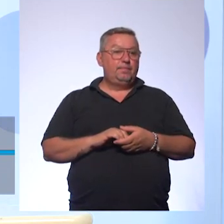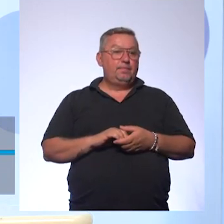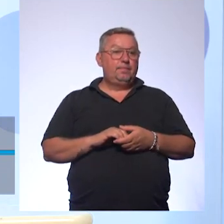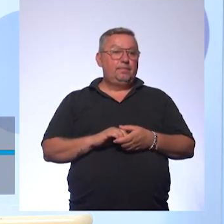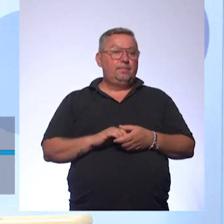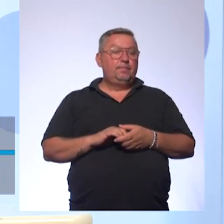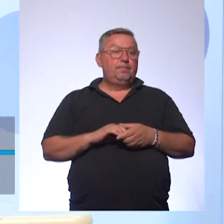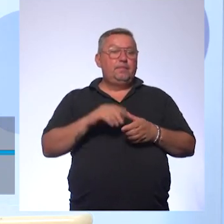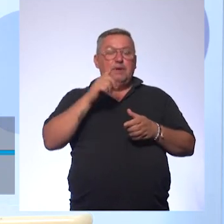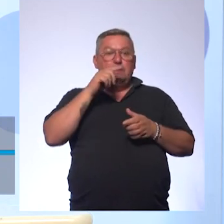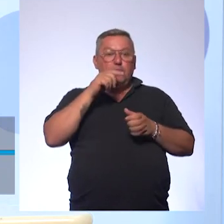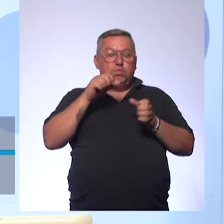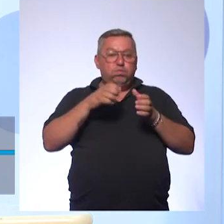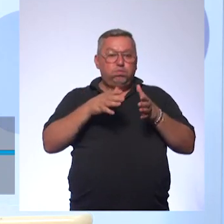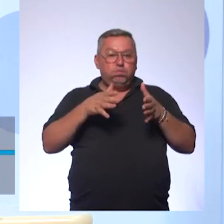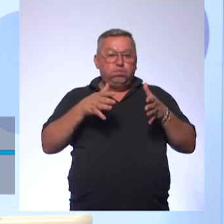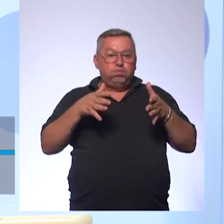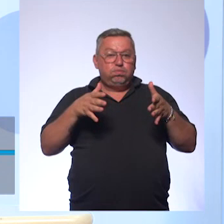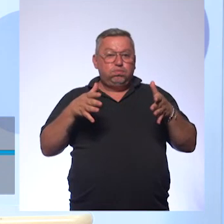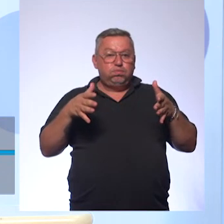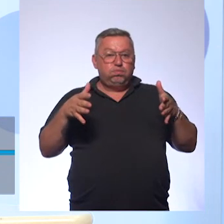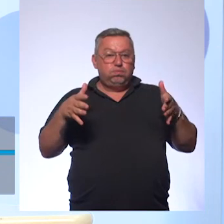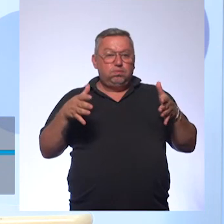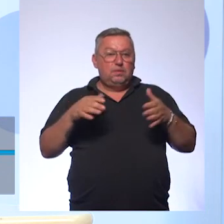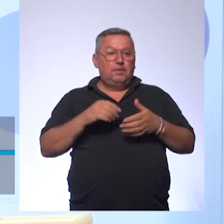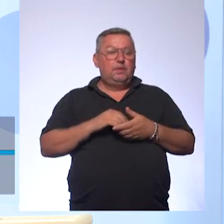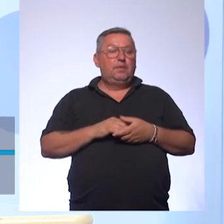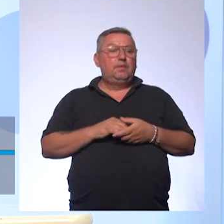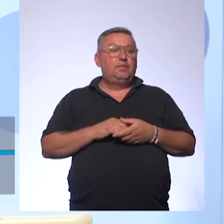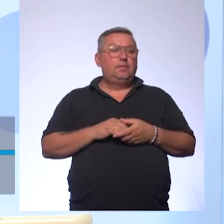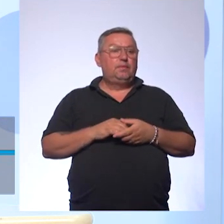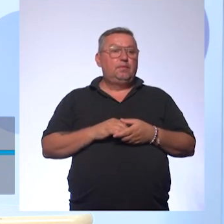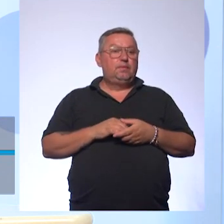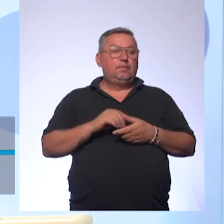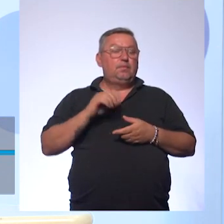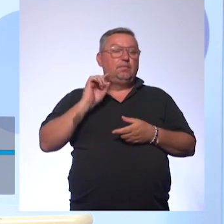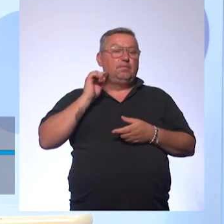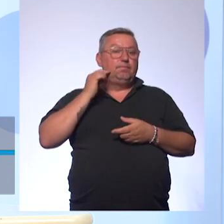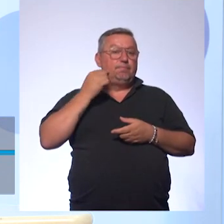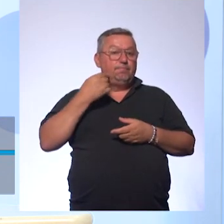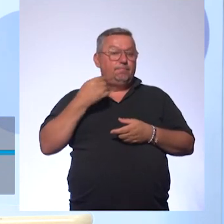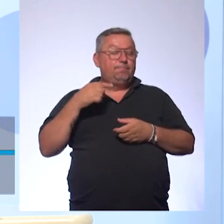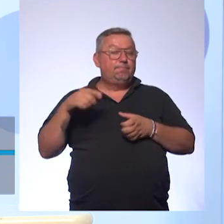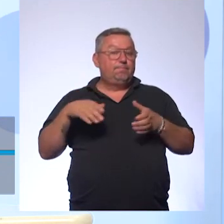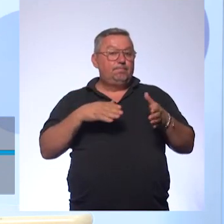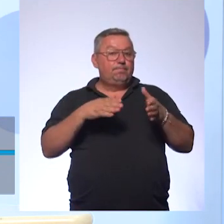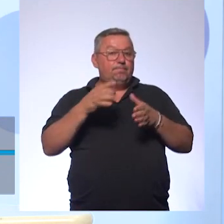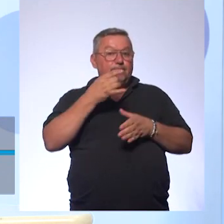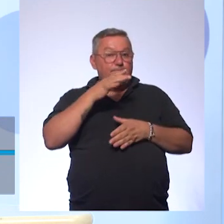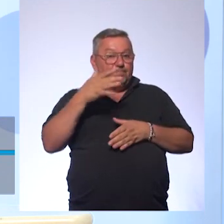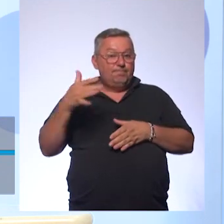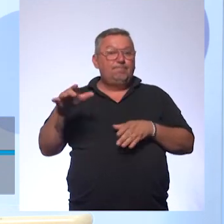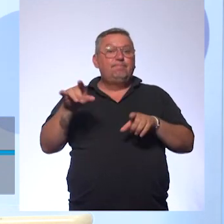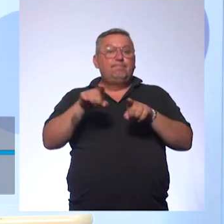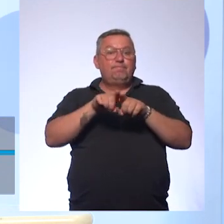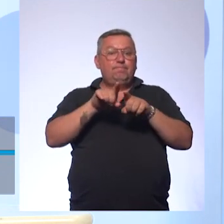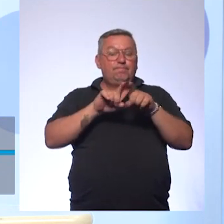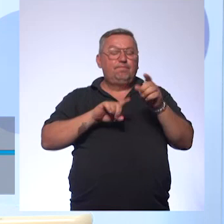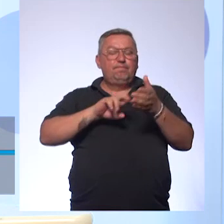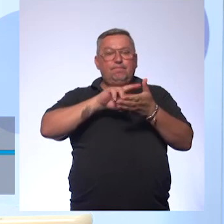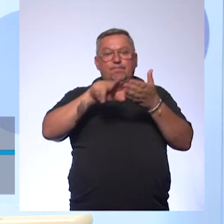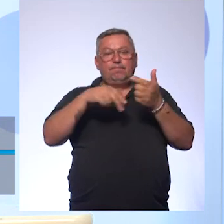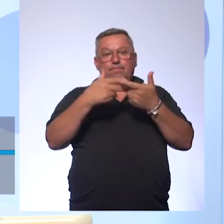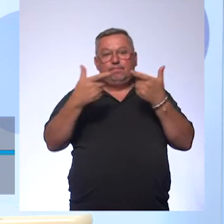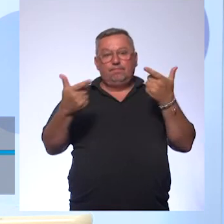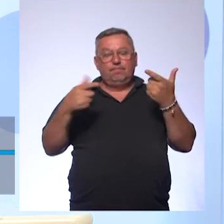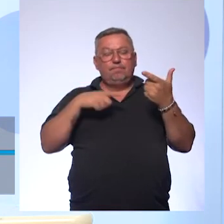Né? Professora Emanuela colocou massas de ar. Quase o nome da minha mãe. Professor Moisés.